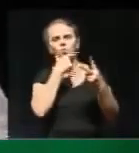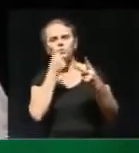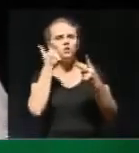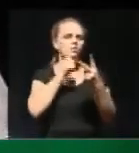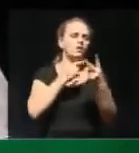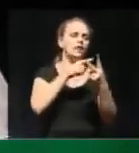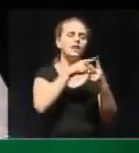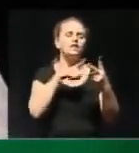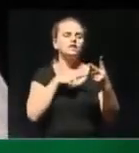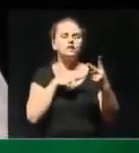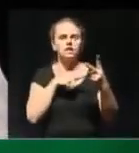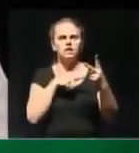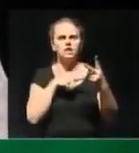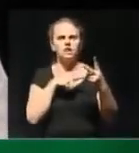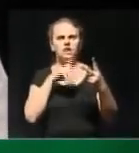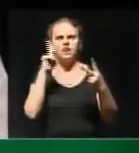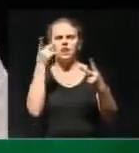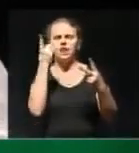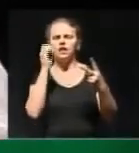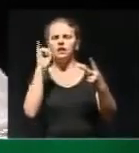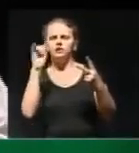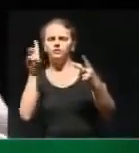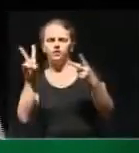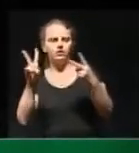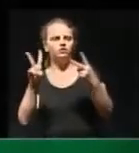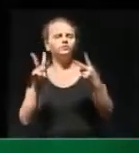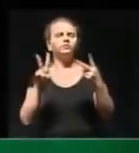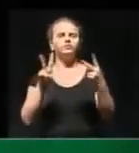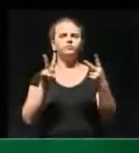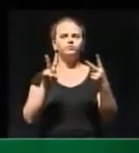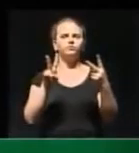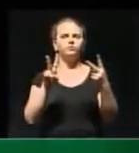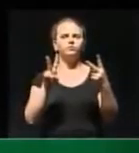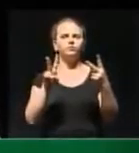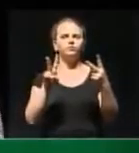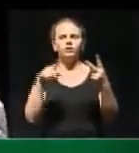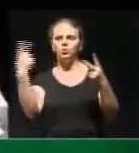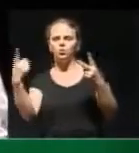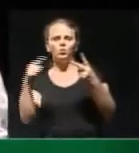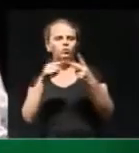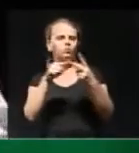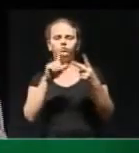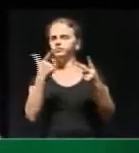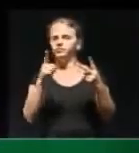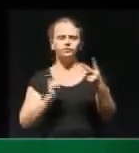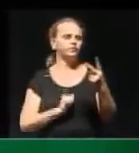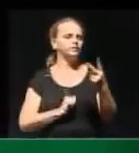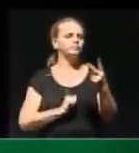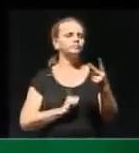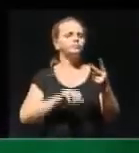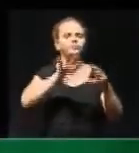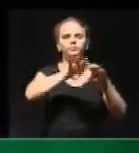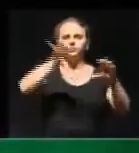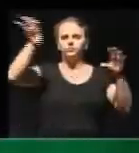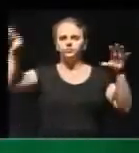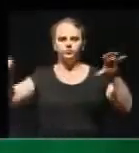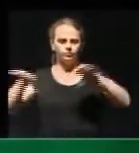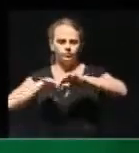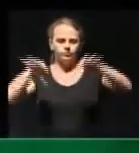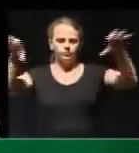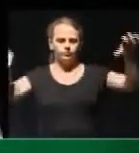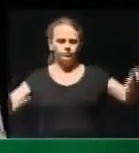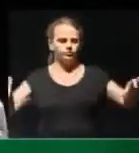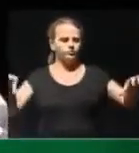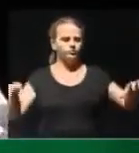o HIV e a outra não tem. O que eles fizeram? Pegaram esses 1.800 casais e dividiram em dois grupos. Cerca de